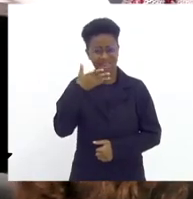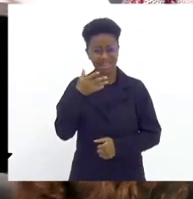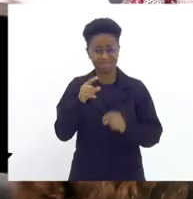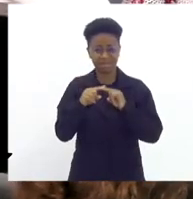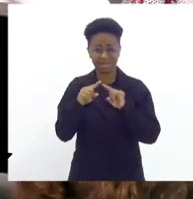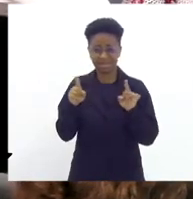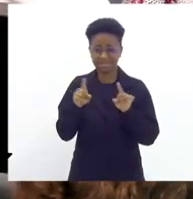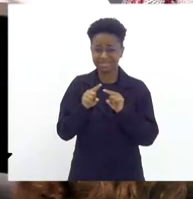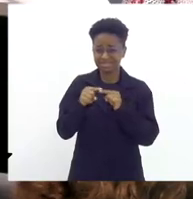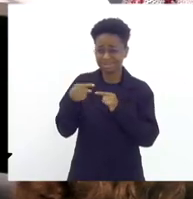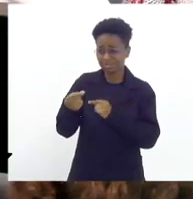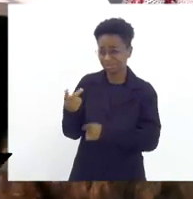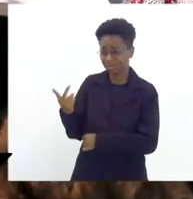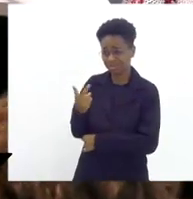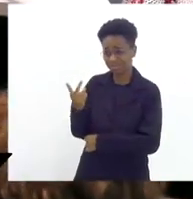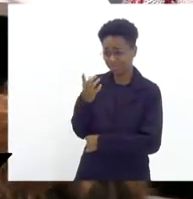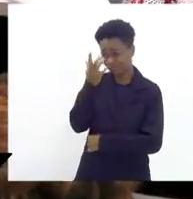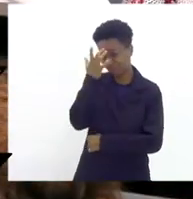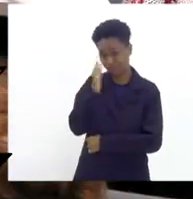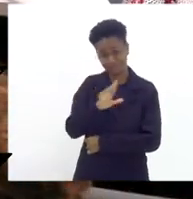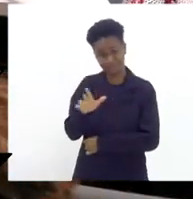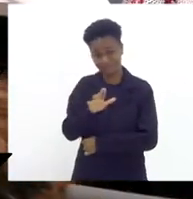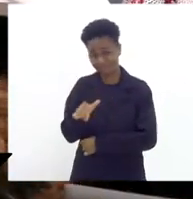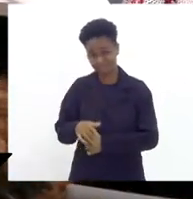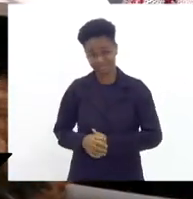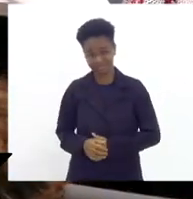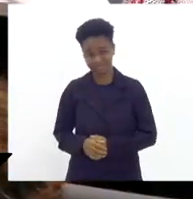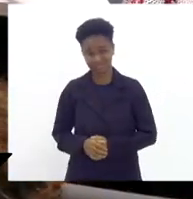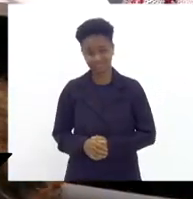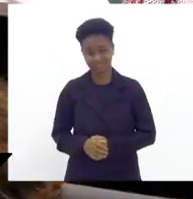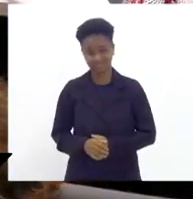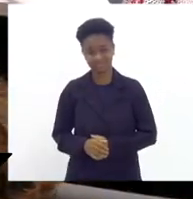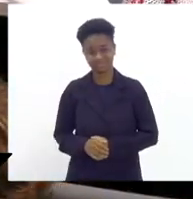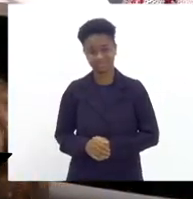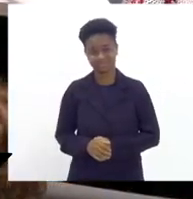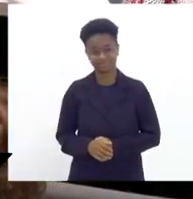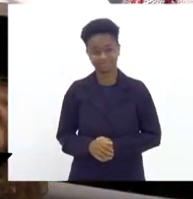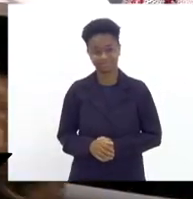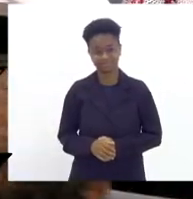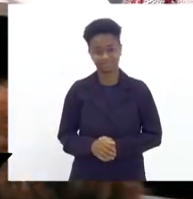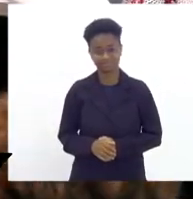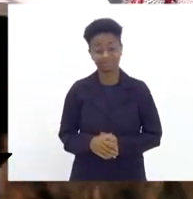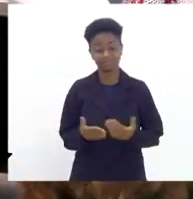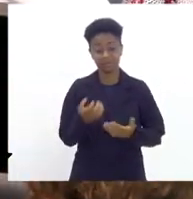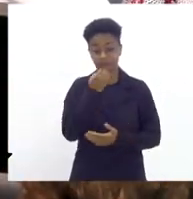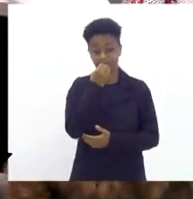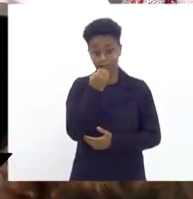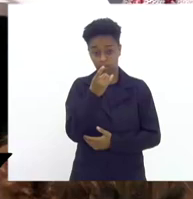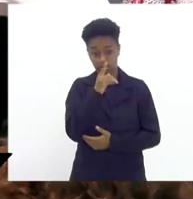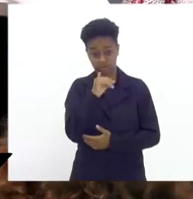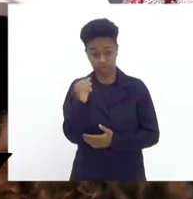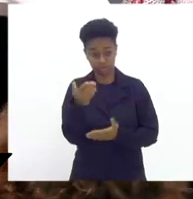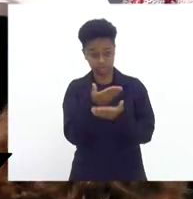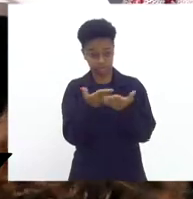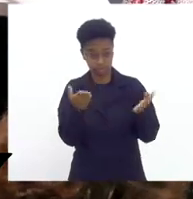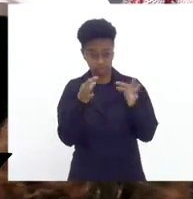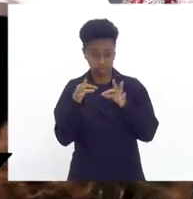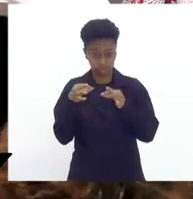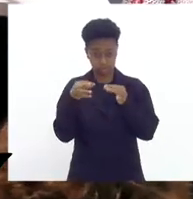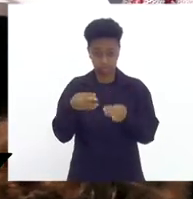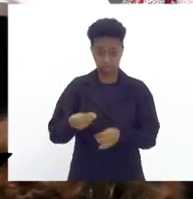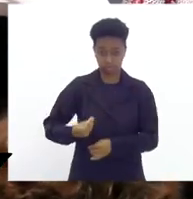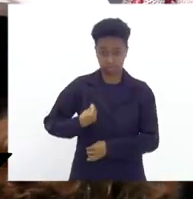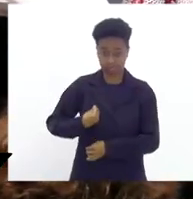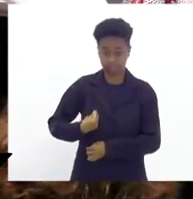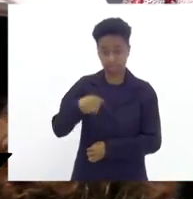do Henrique não é fácil né Bom dia todas as pessoas aqui presentes